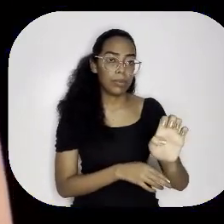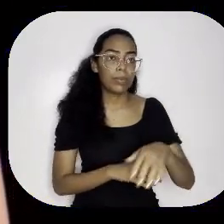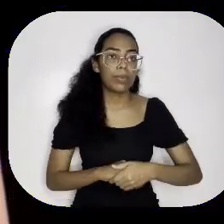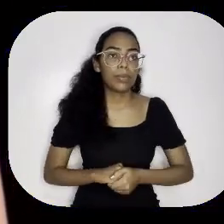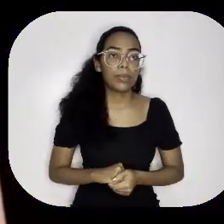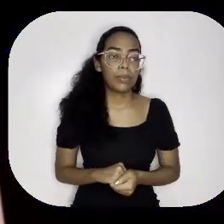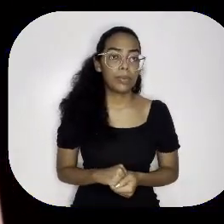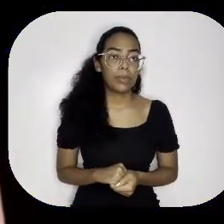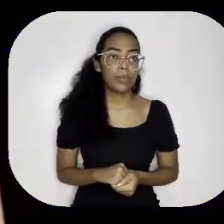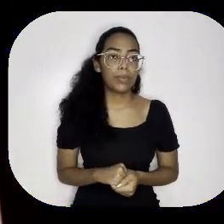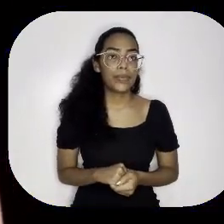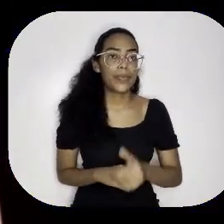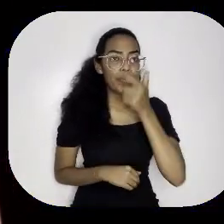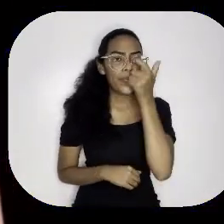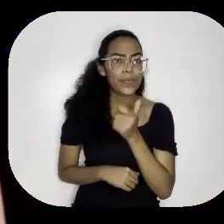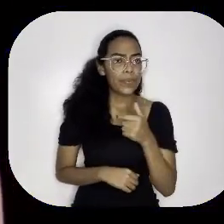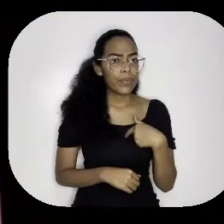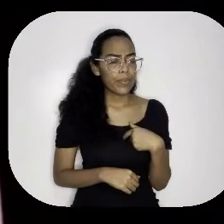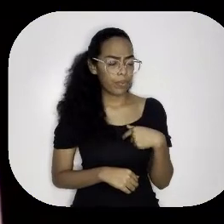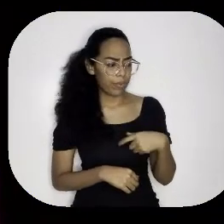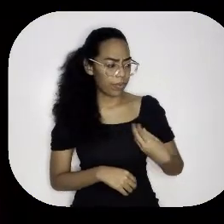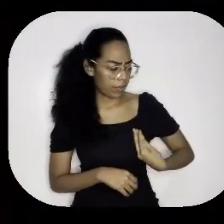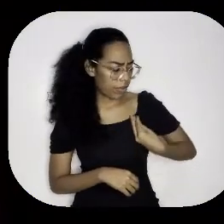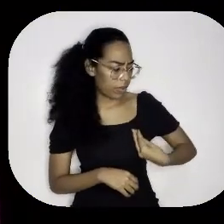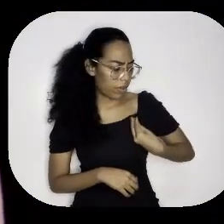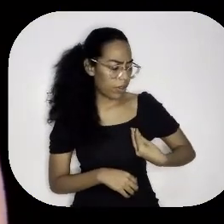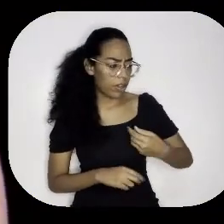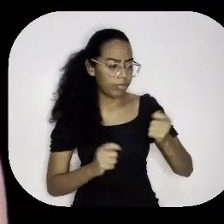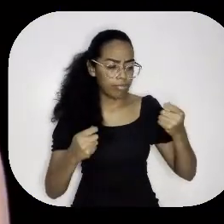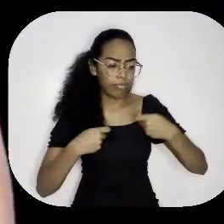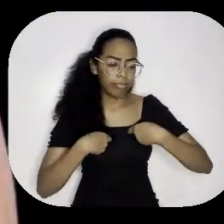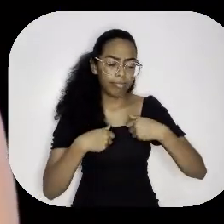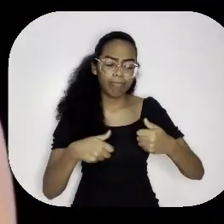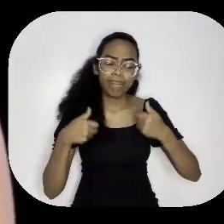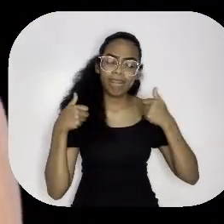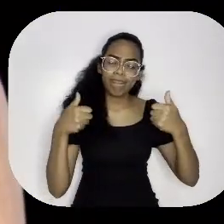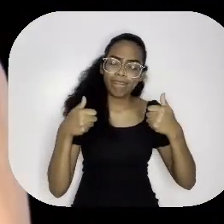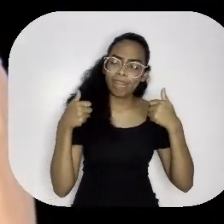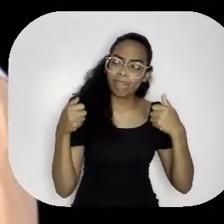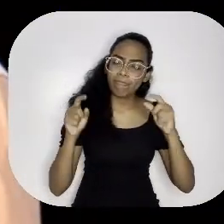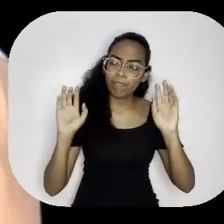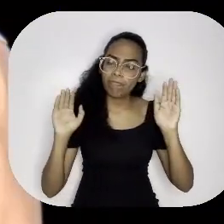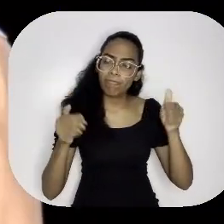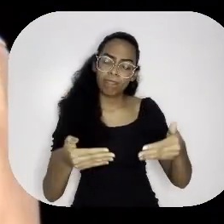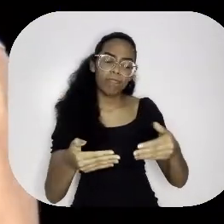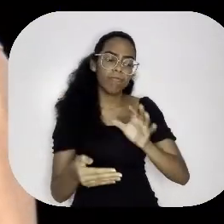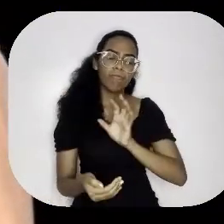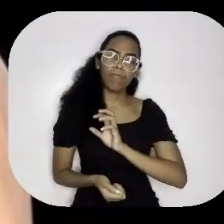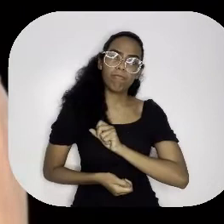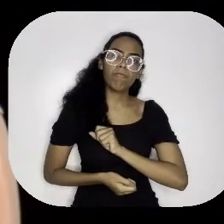Eu vim só pra ser do bem, só pra ser do